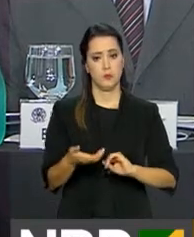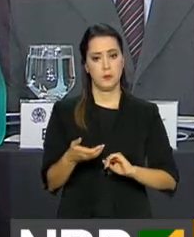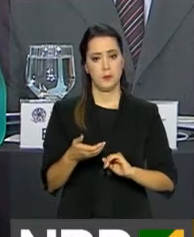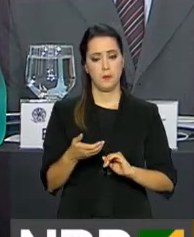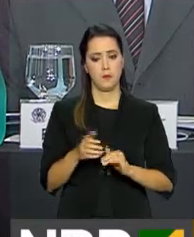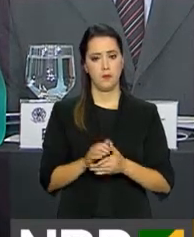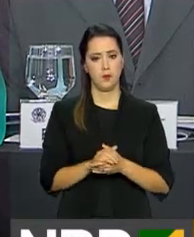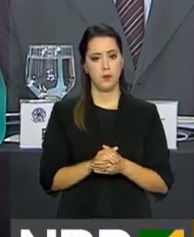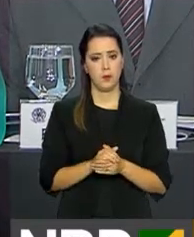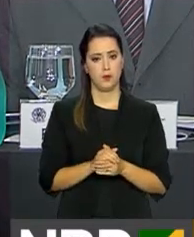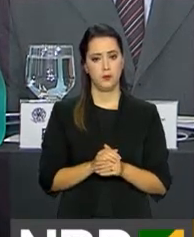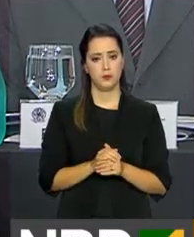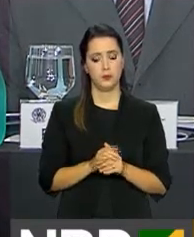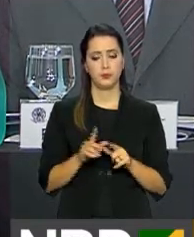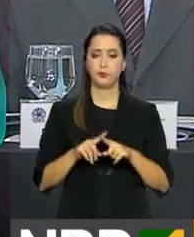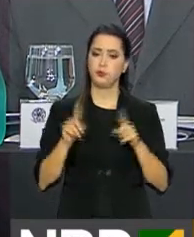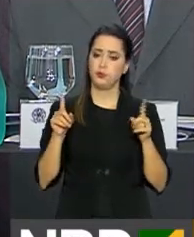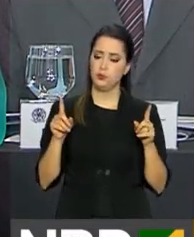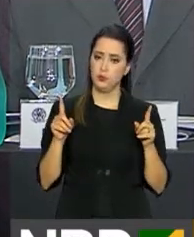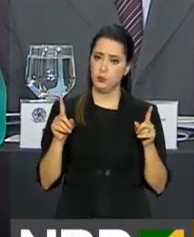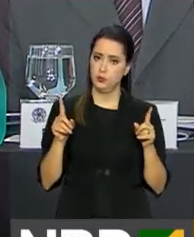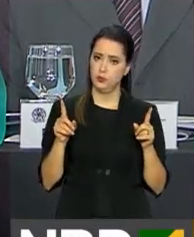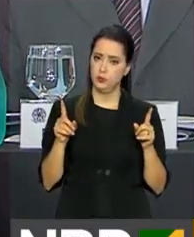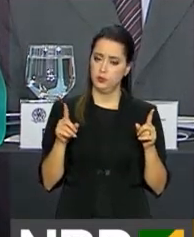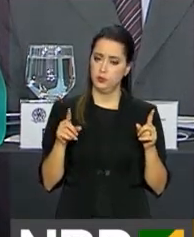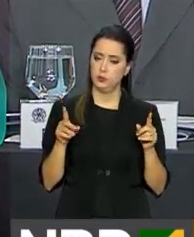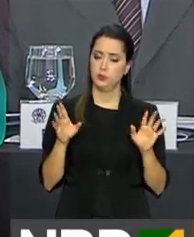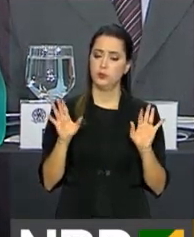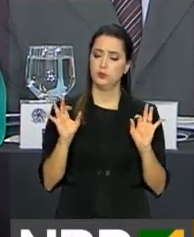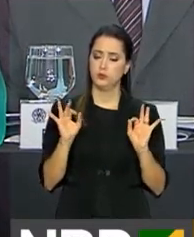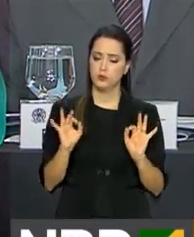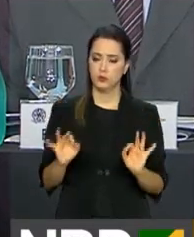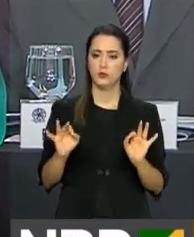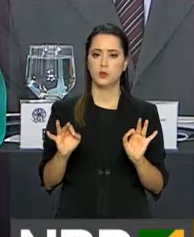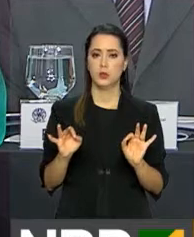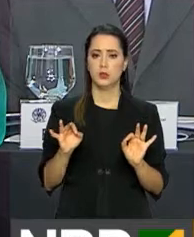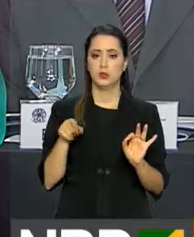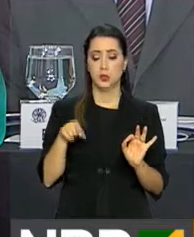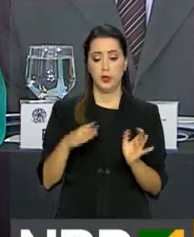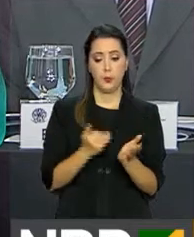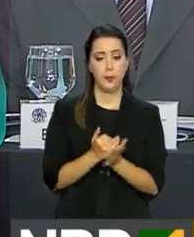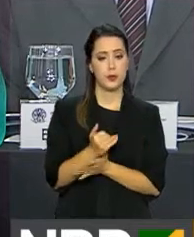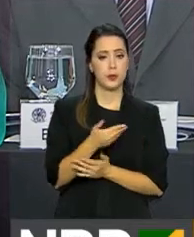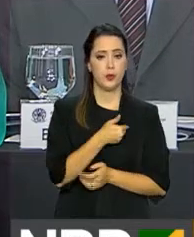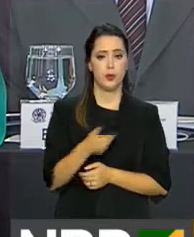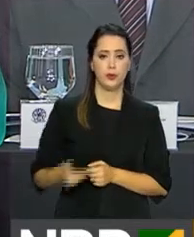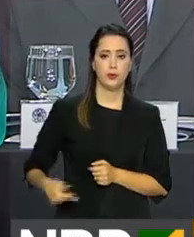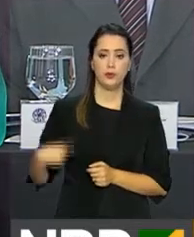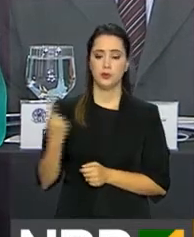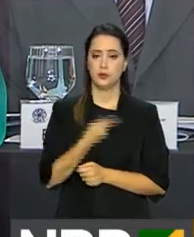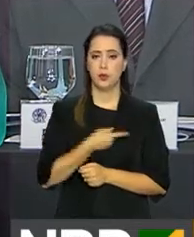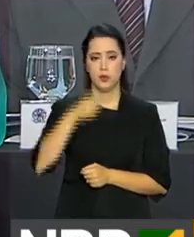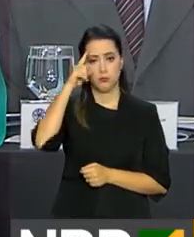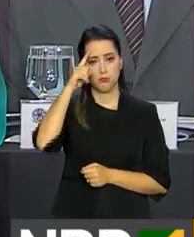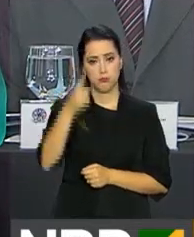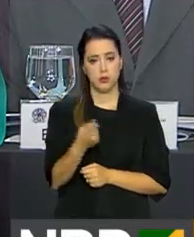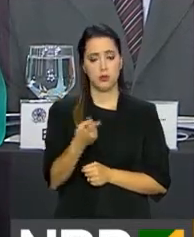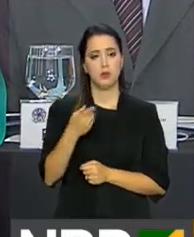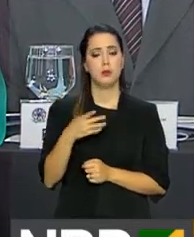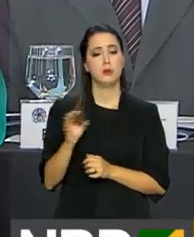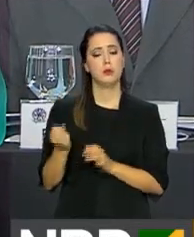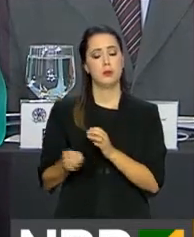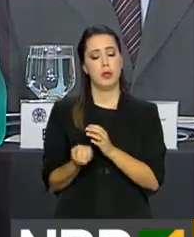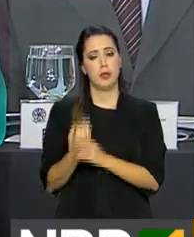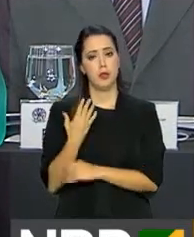nacional mas é claro que a partir daí também estabelecemos o chamado teto